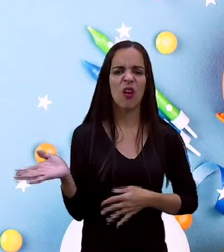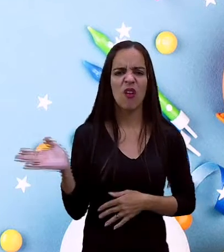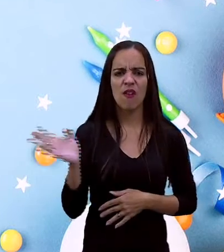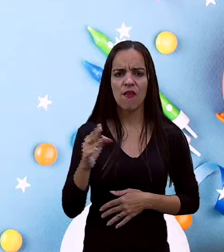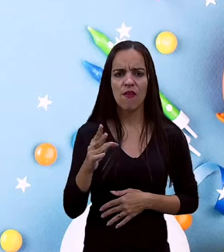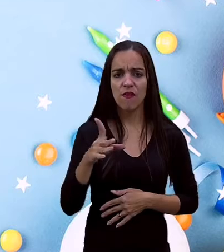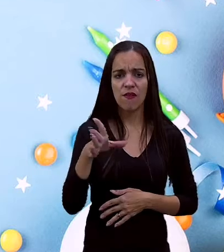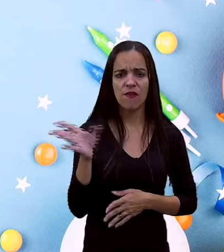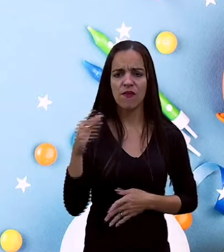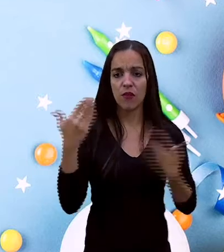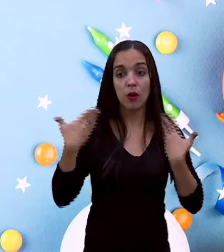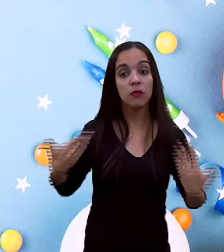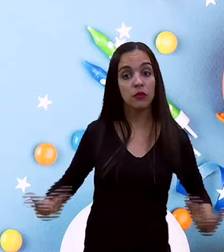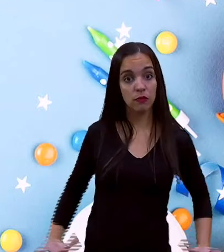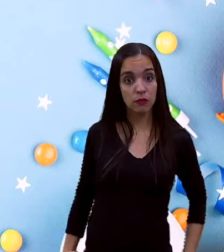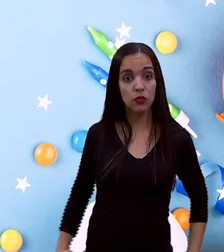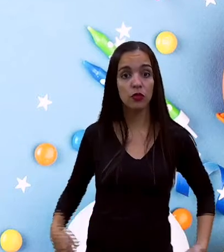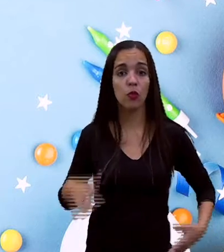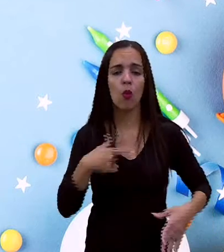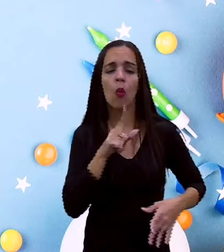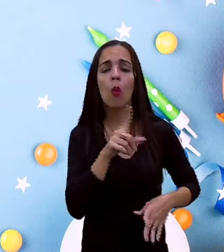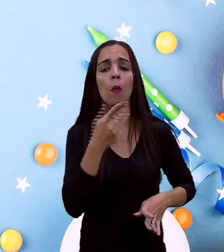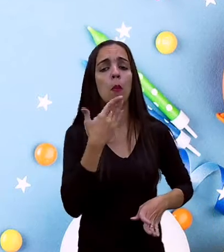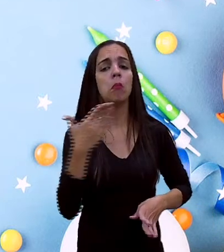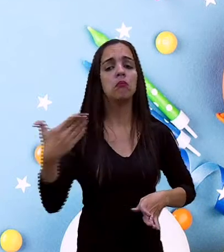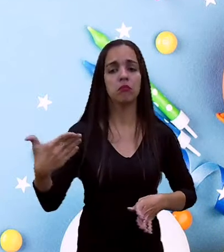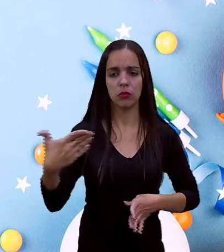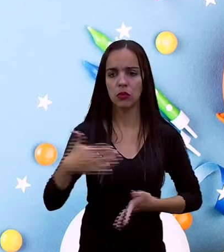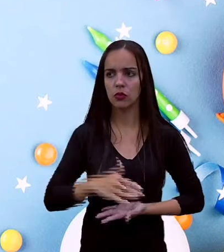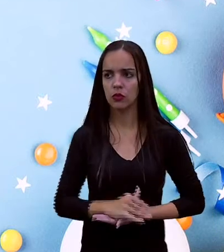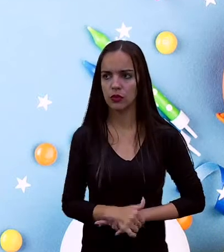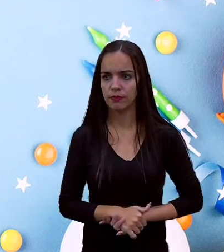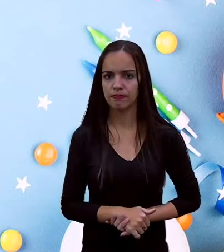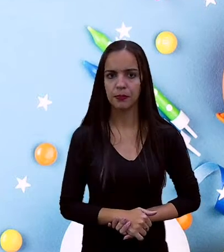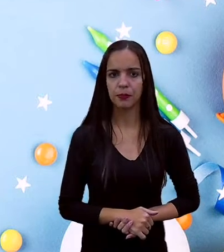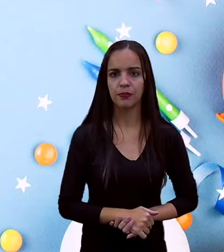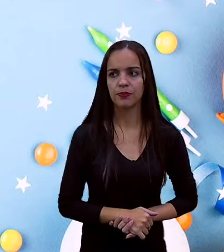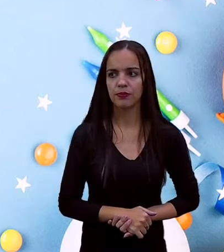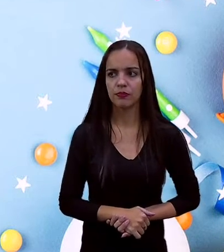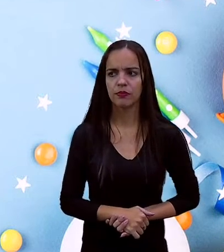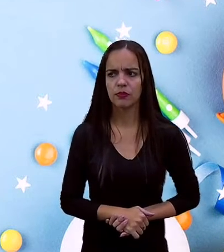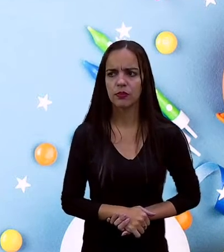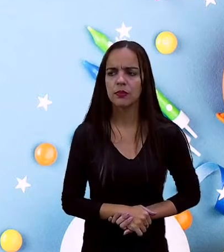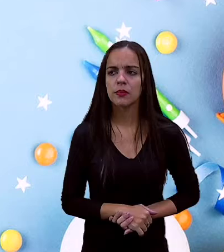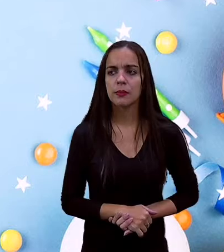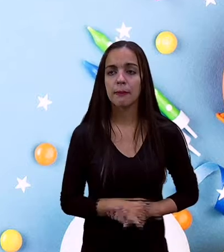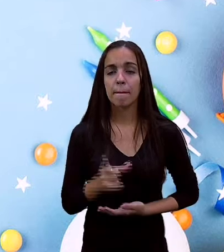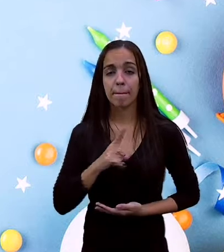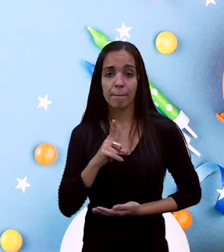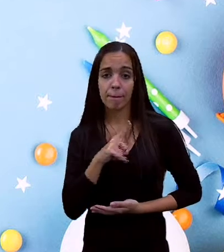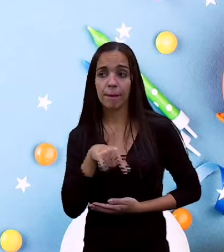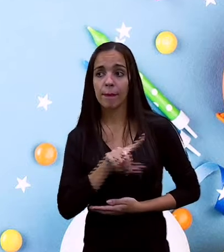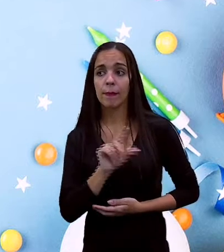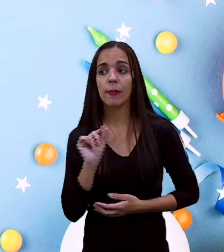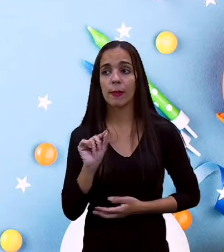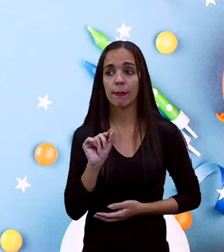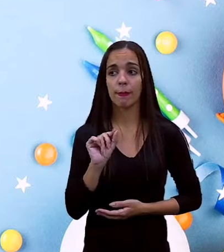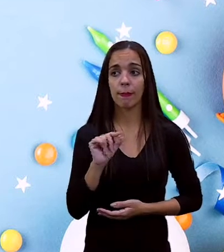caráter, conforme lhe pediram. Finalmente chegou um exemplo com o lhe. Então, aí eu tenho